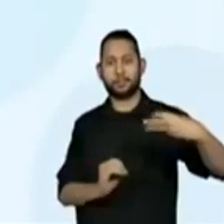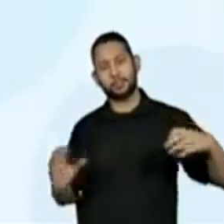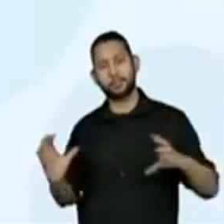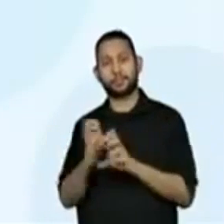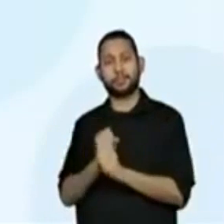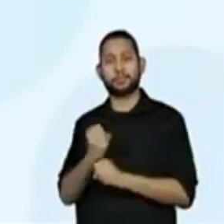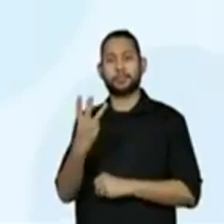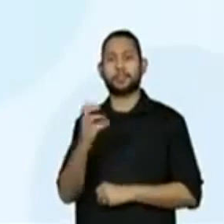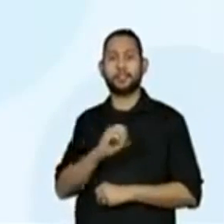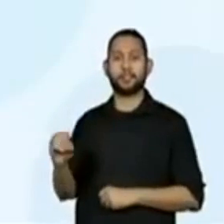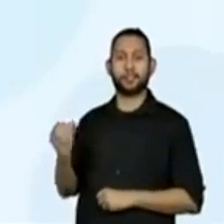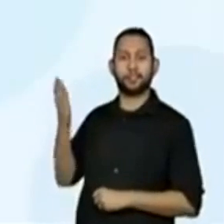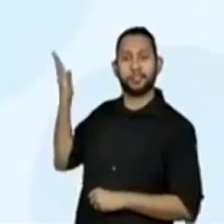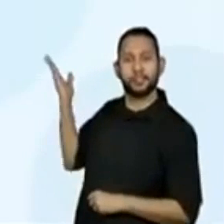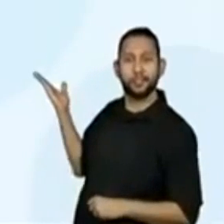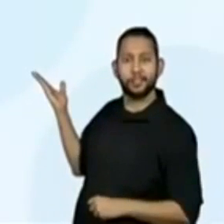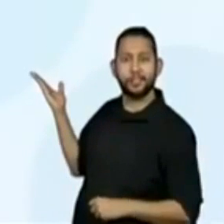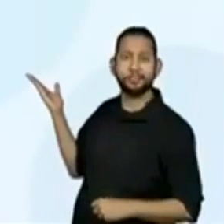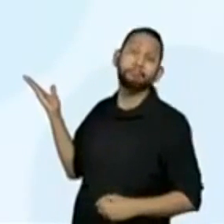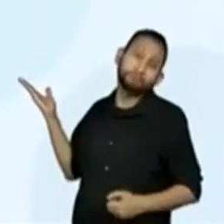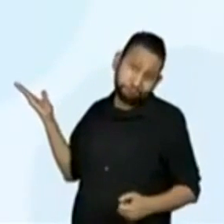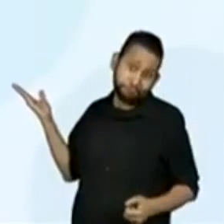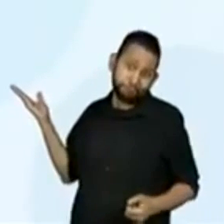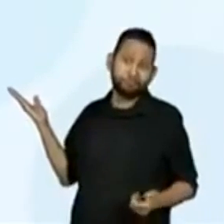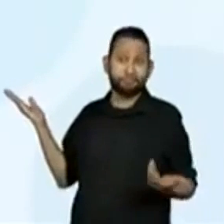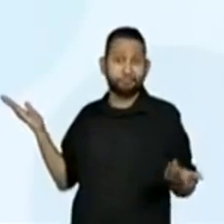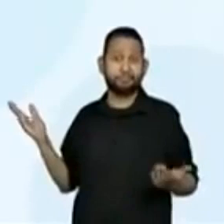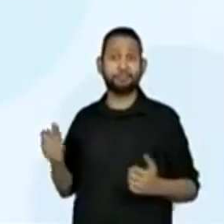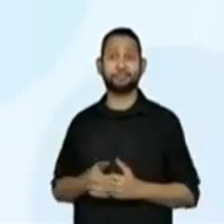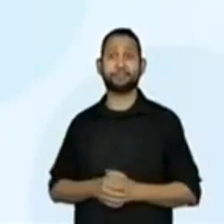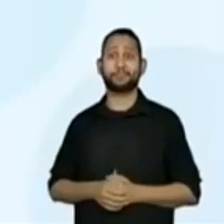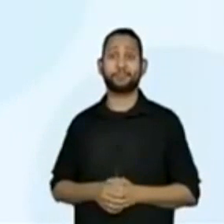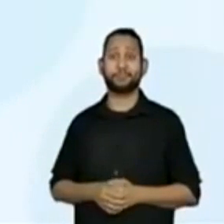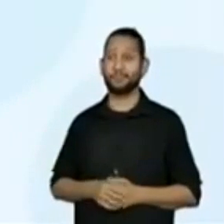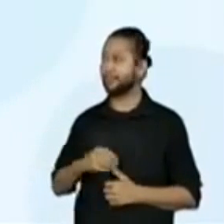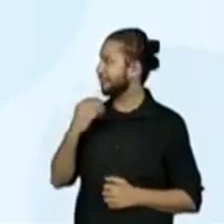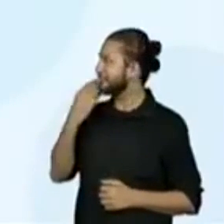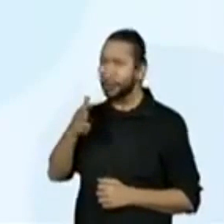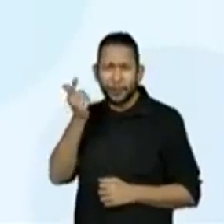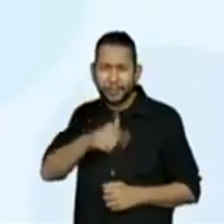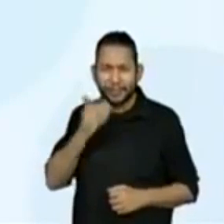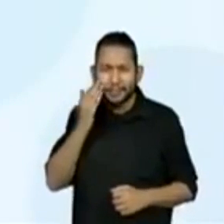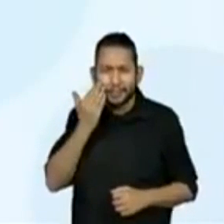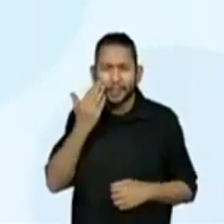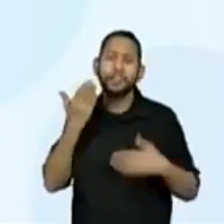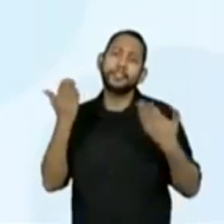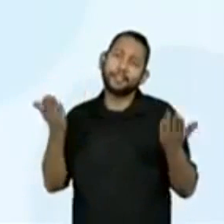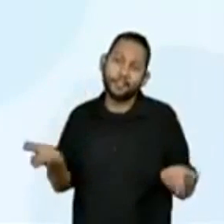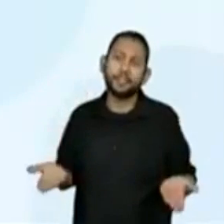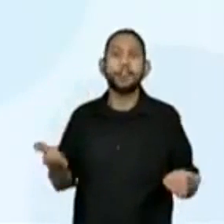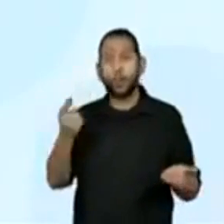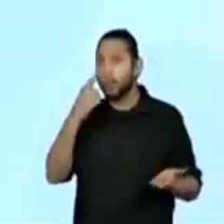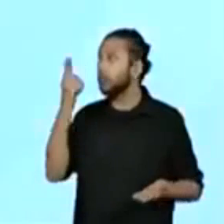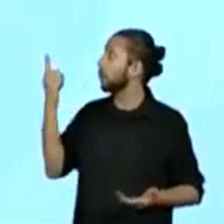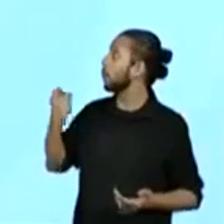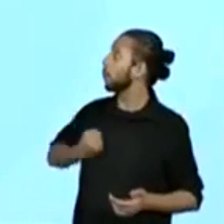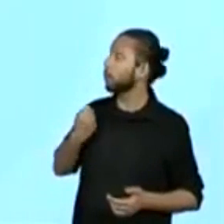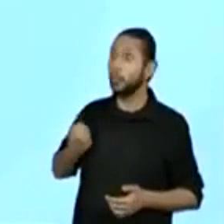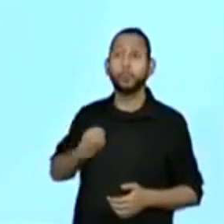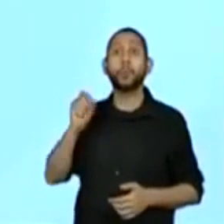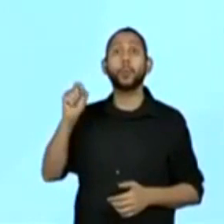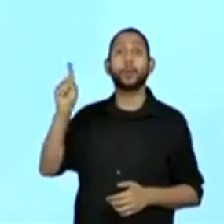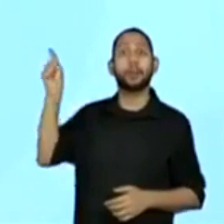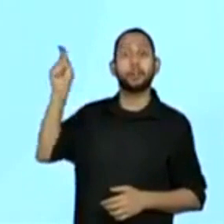menos 300 é igual a 0. Deu para entender? Então, eu cheguei aqui num número decimal.